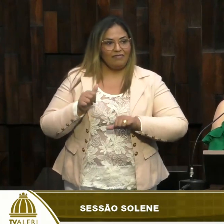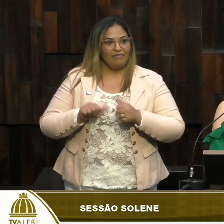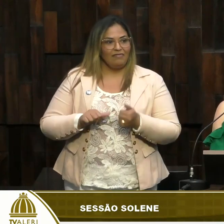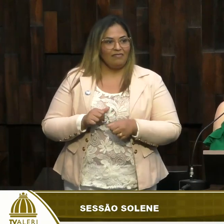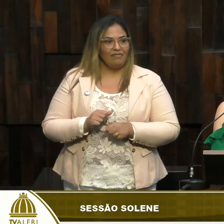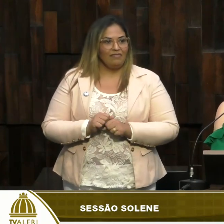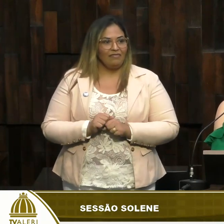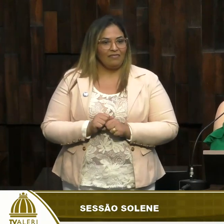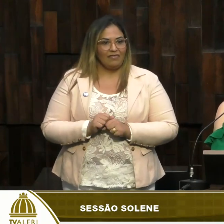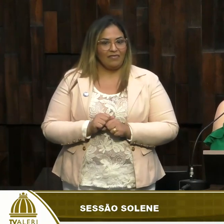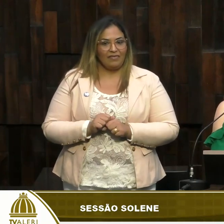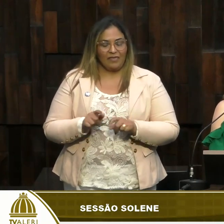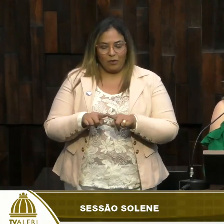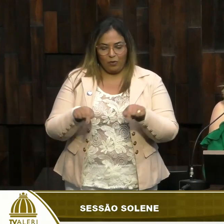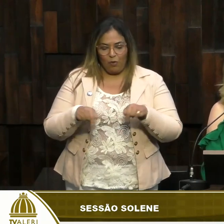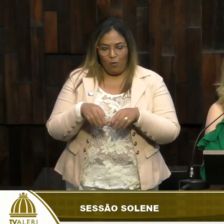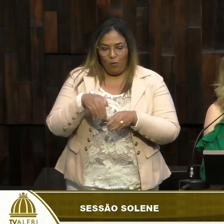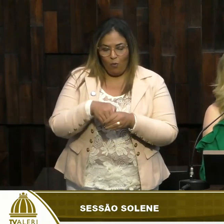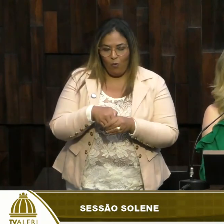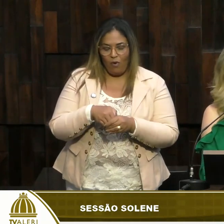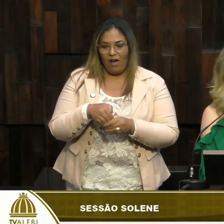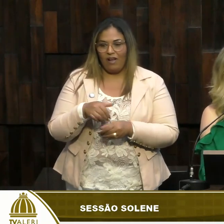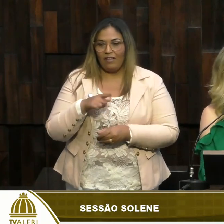numa urna, e eu tive